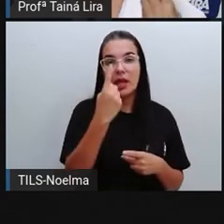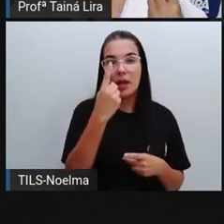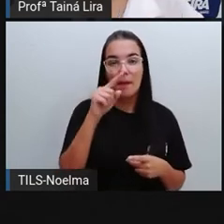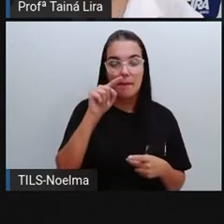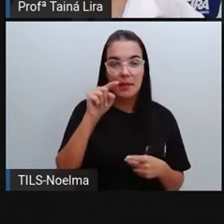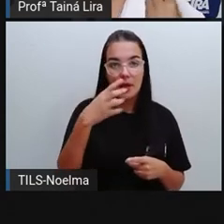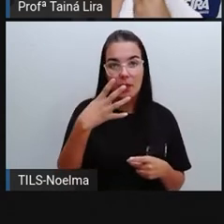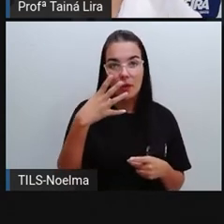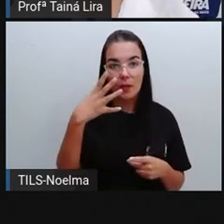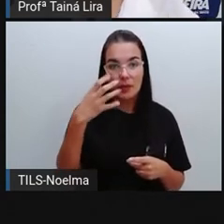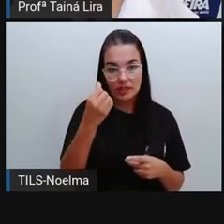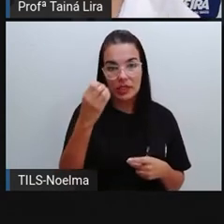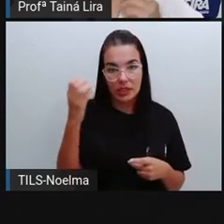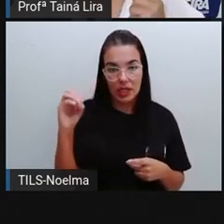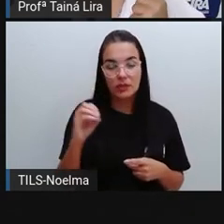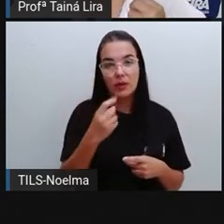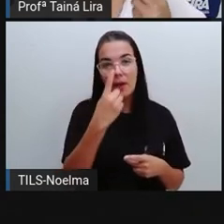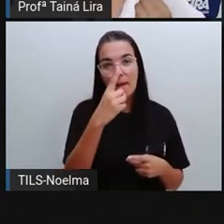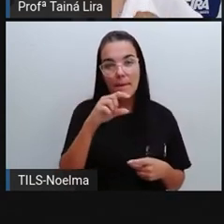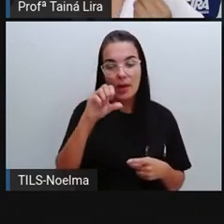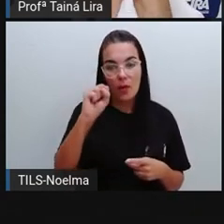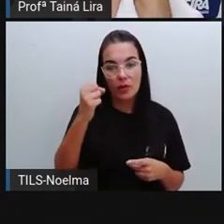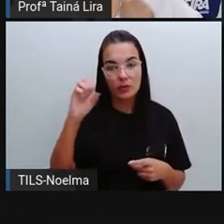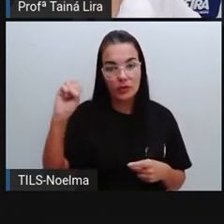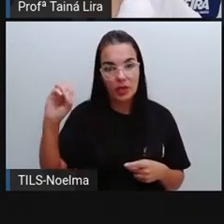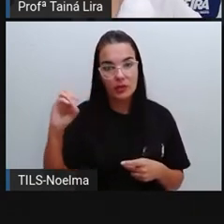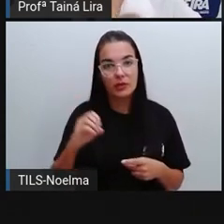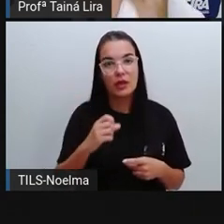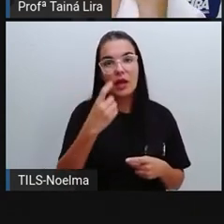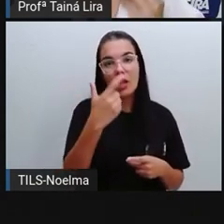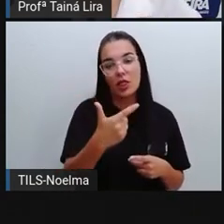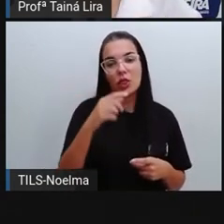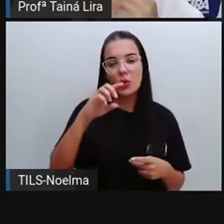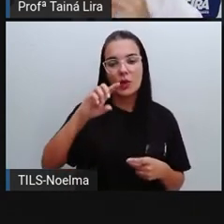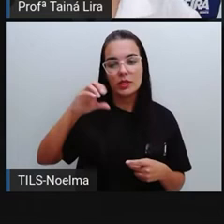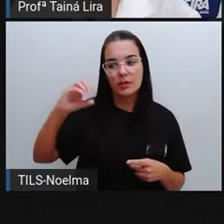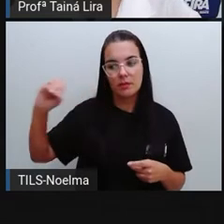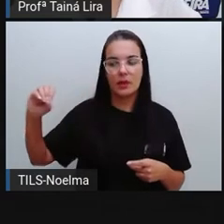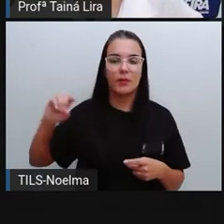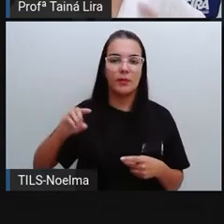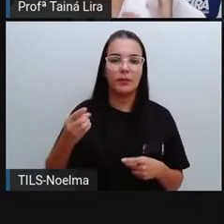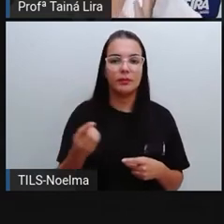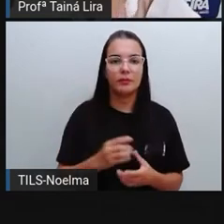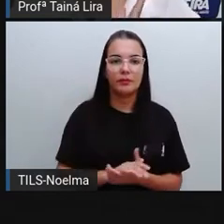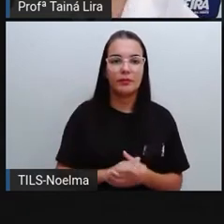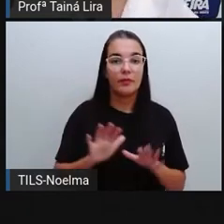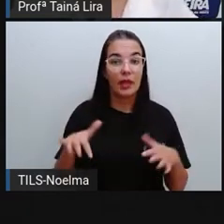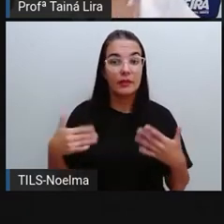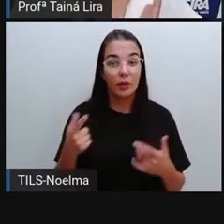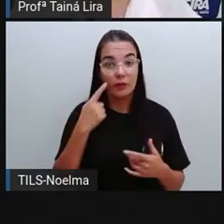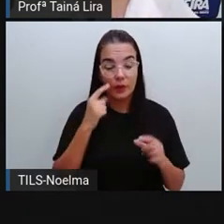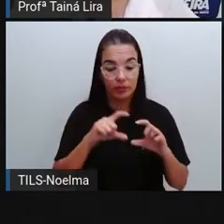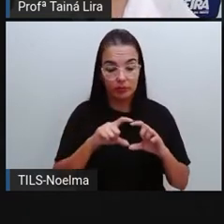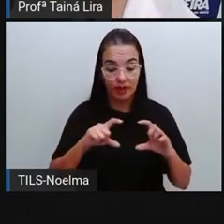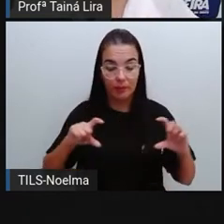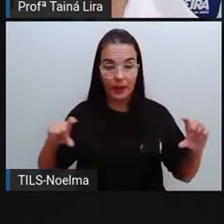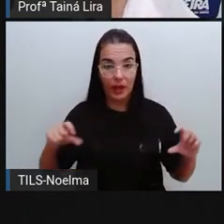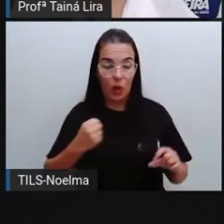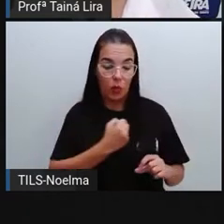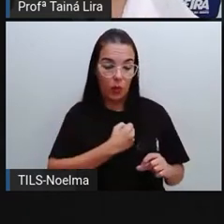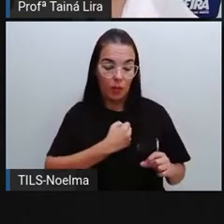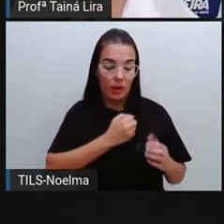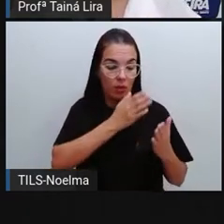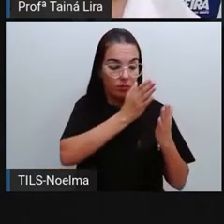1.400, 1.600, 1.800, 2.000. Nessa tabela, os números estão crescendo, ó,